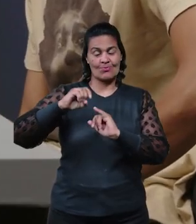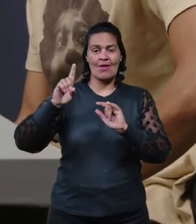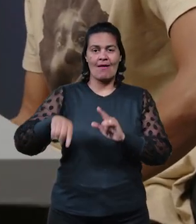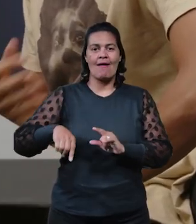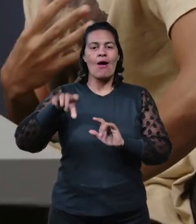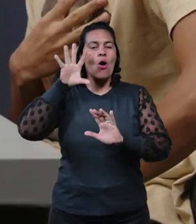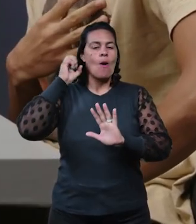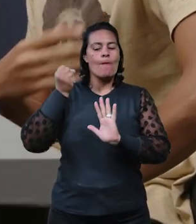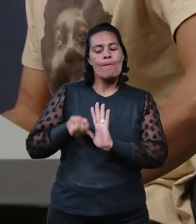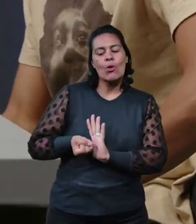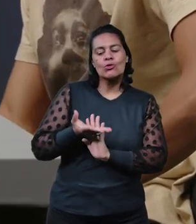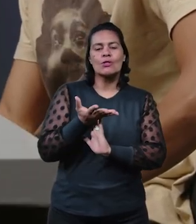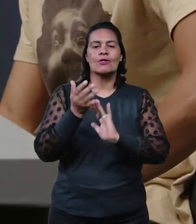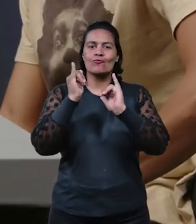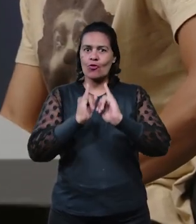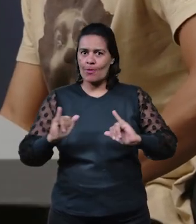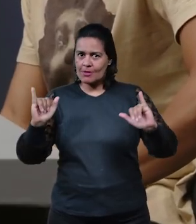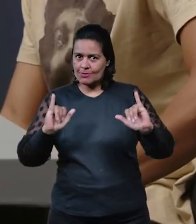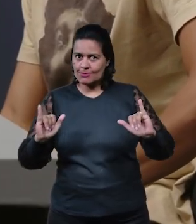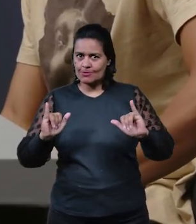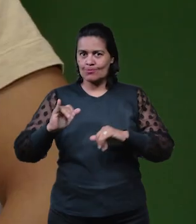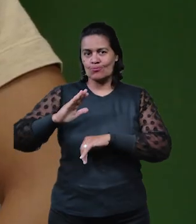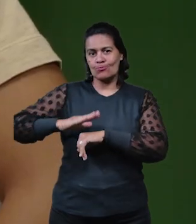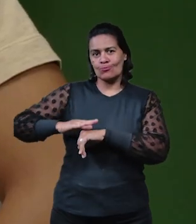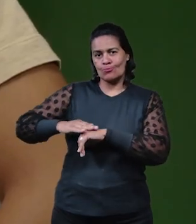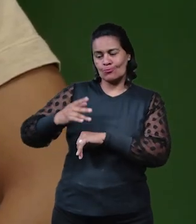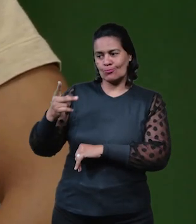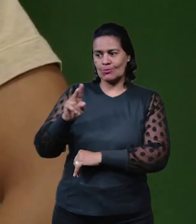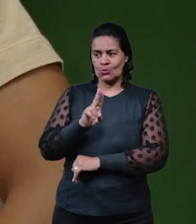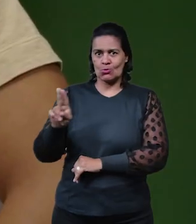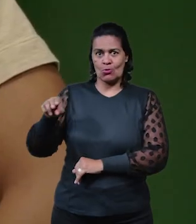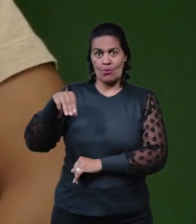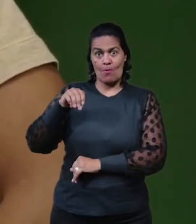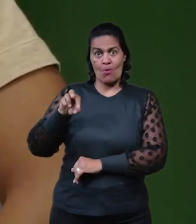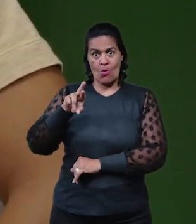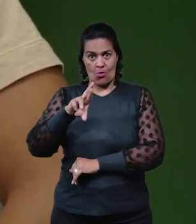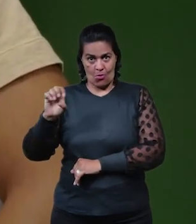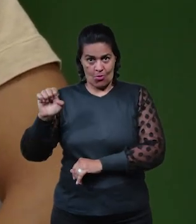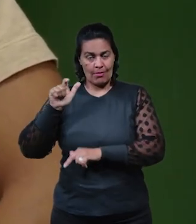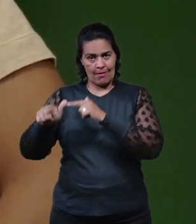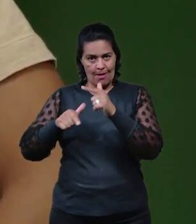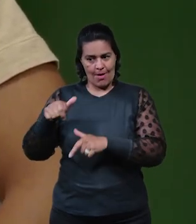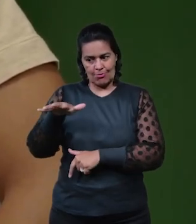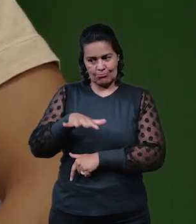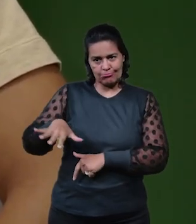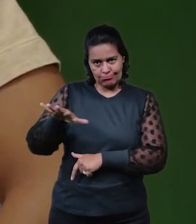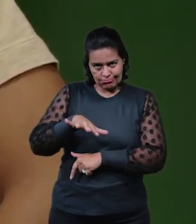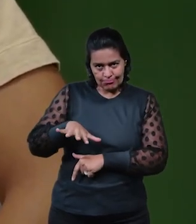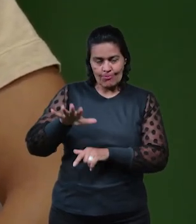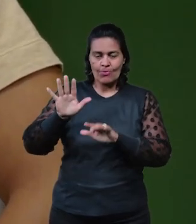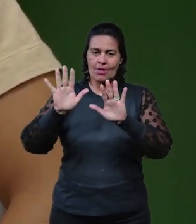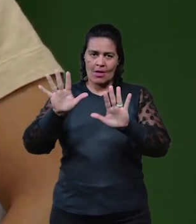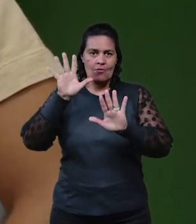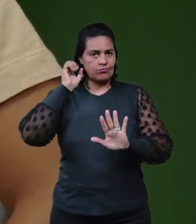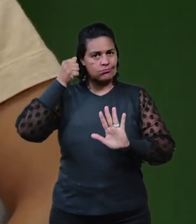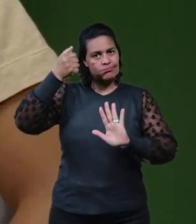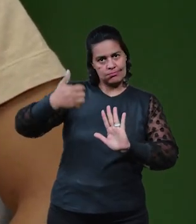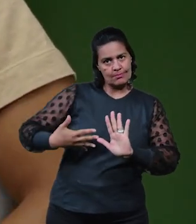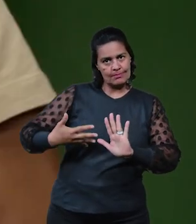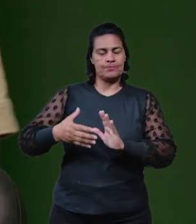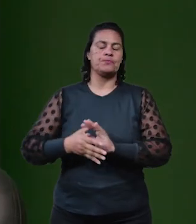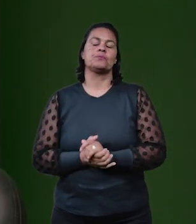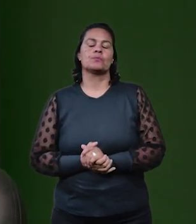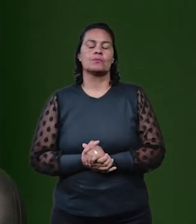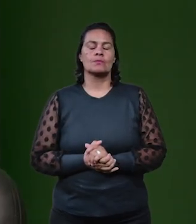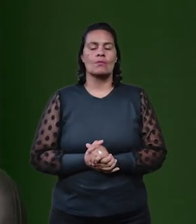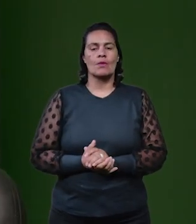informativos. Eu me chamo Mori, sou da equipe de audiovisual aqui do IFB e vou fazer minha audiodescrição.